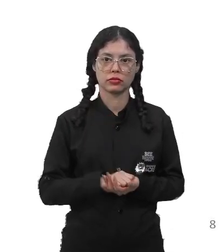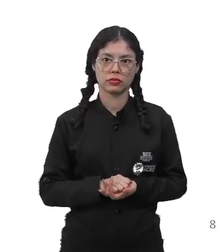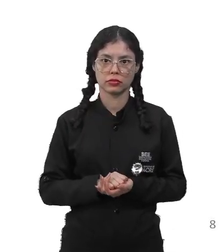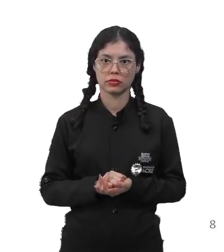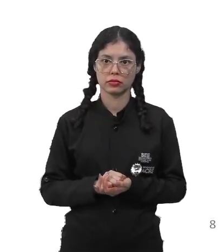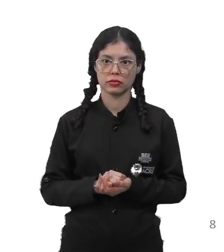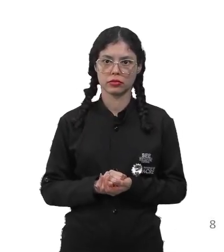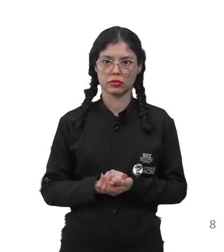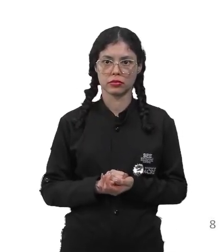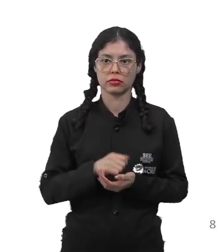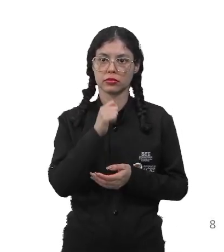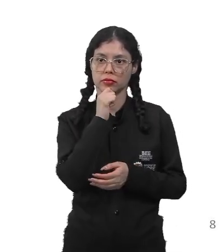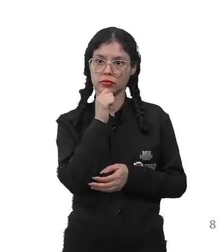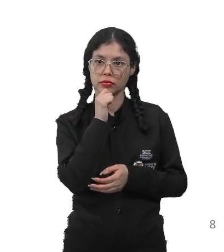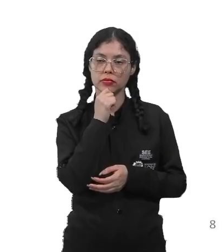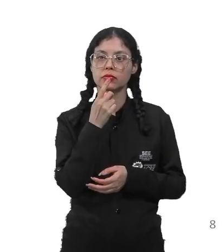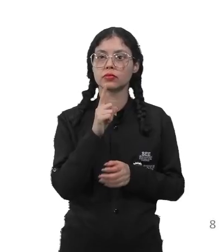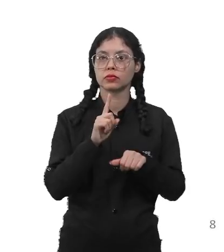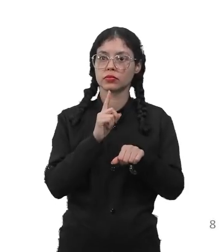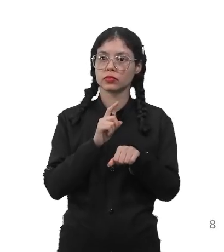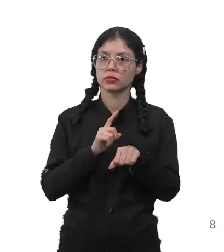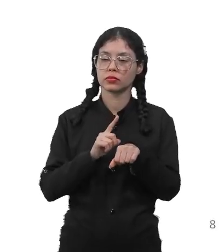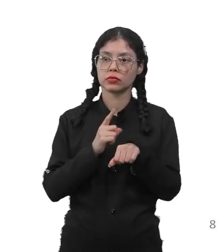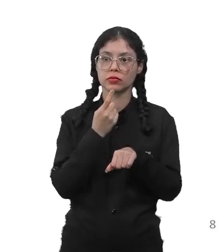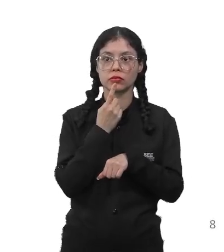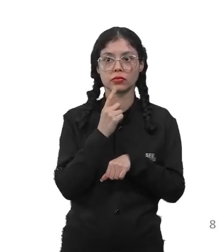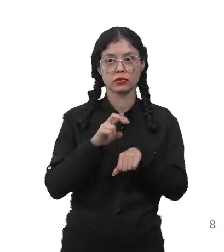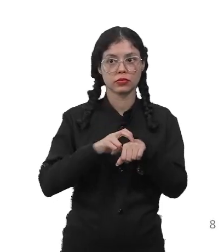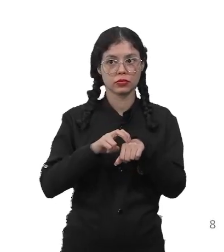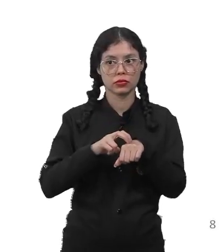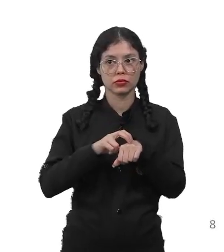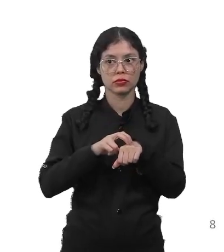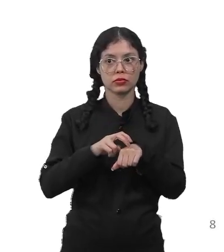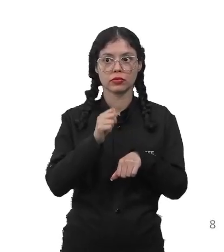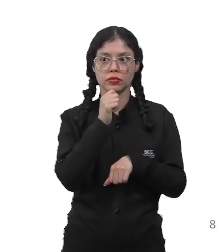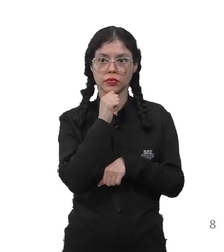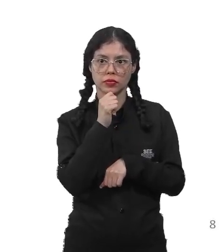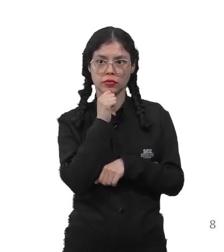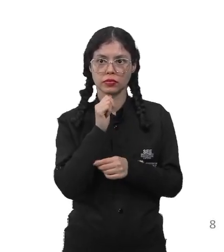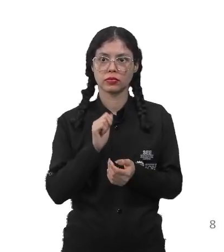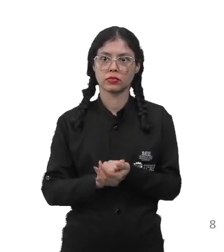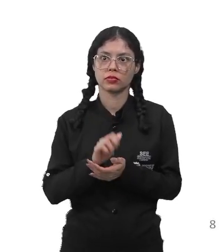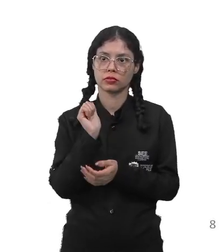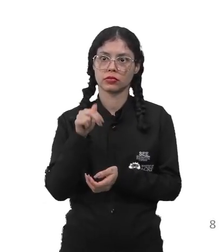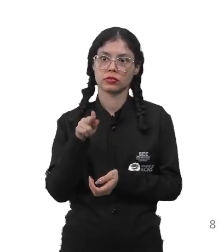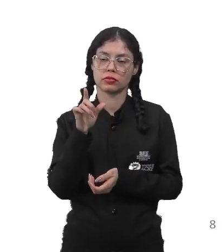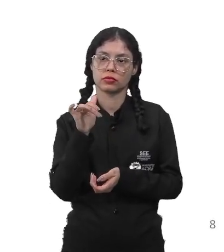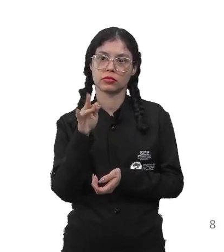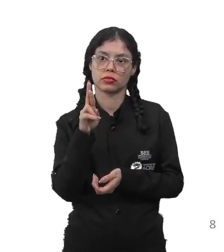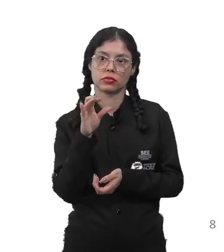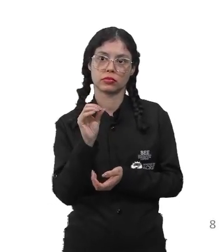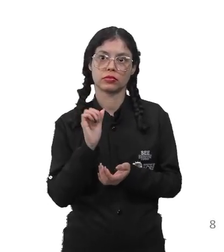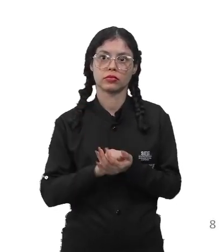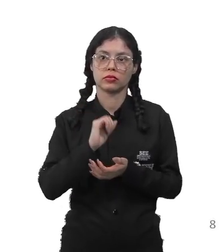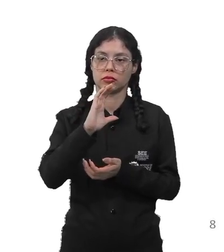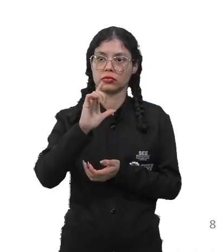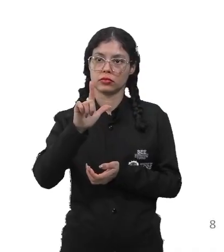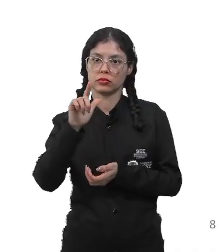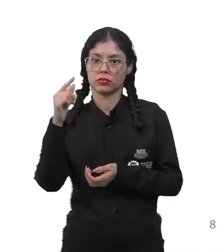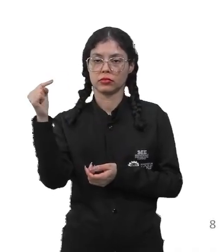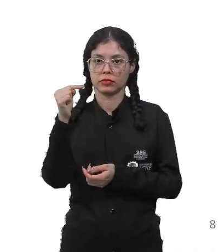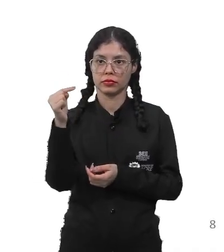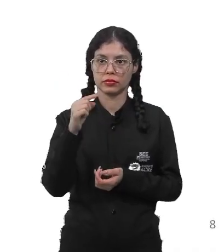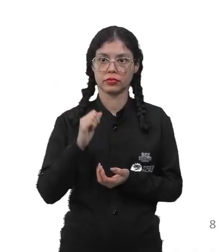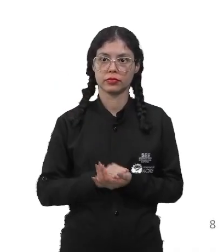E essa daqui, ó, essa bolinha verde que vai estar representando aqui, ó, o ânion cloro, Cl-.